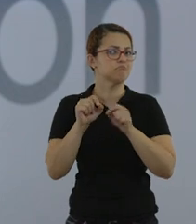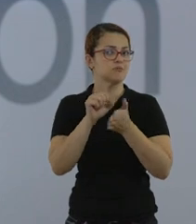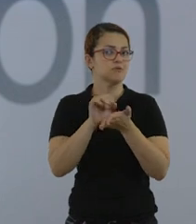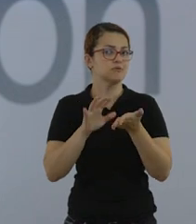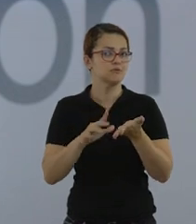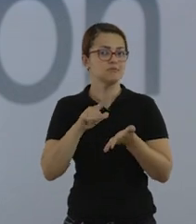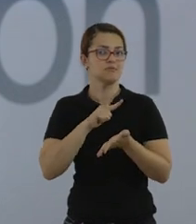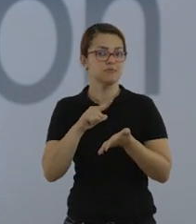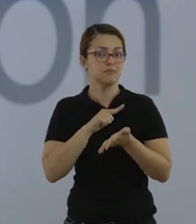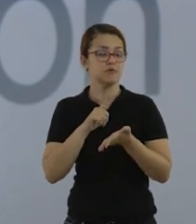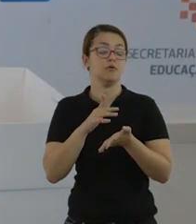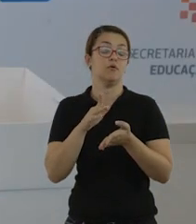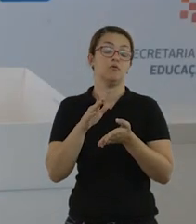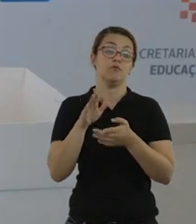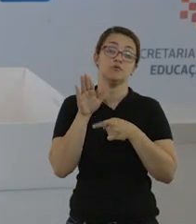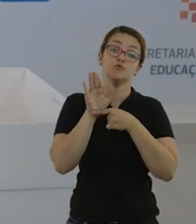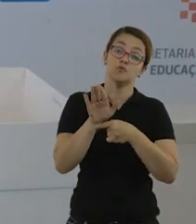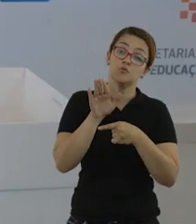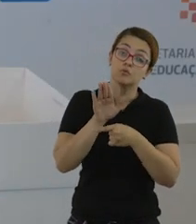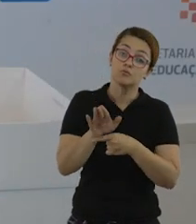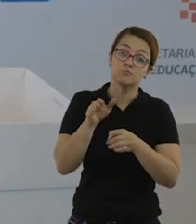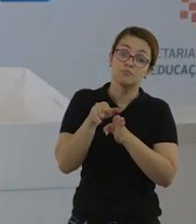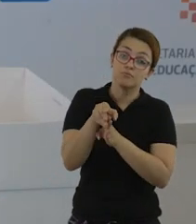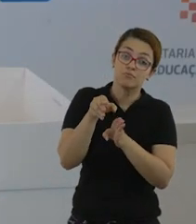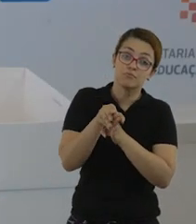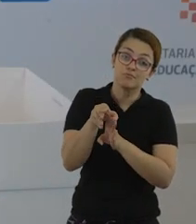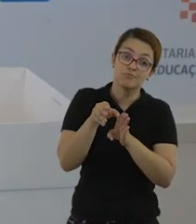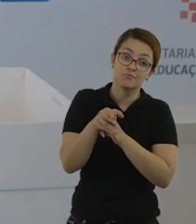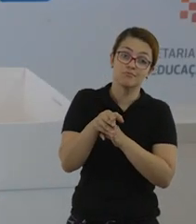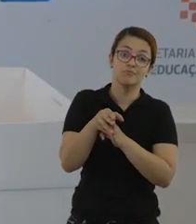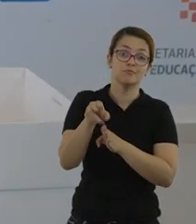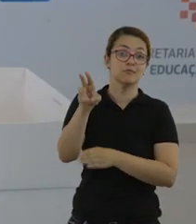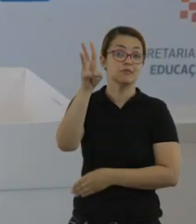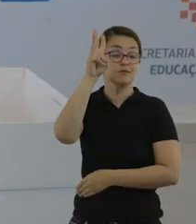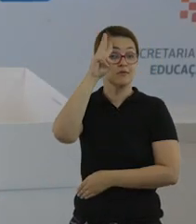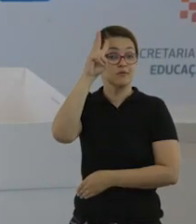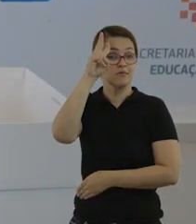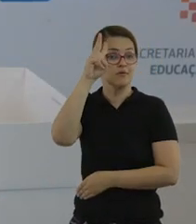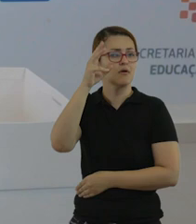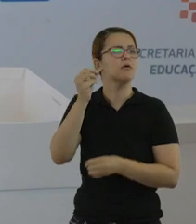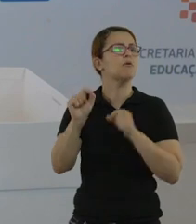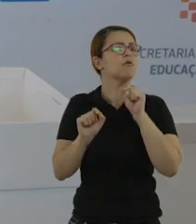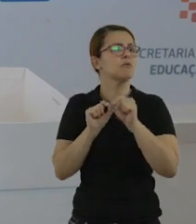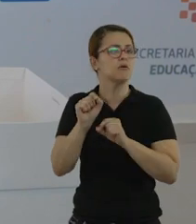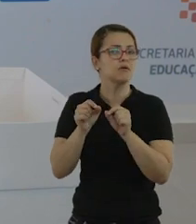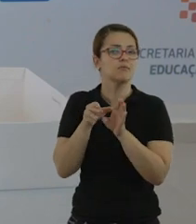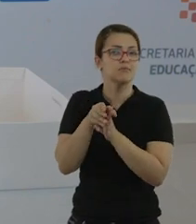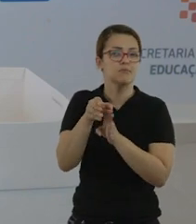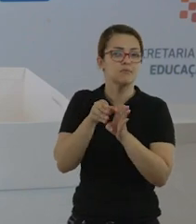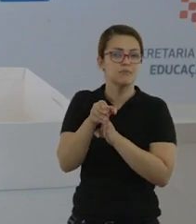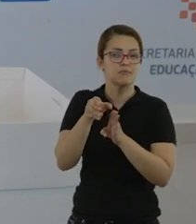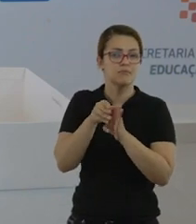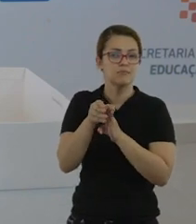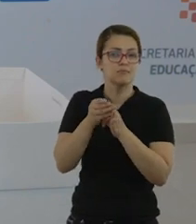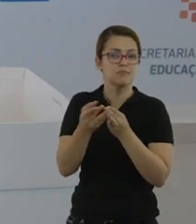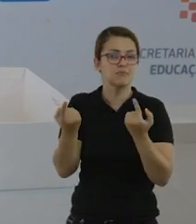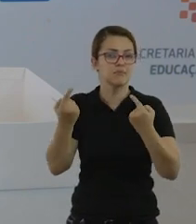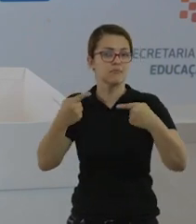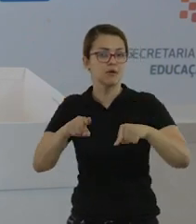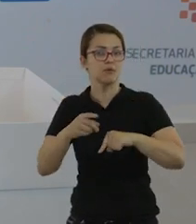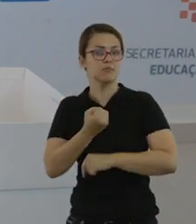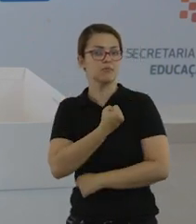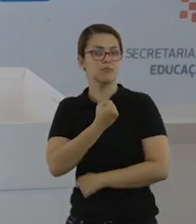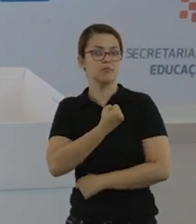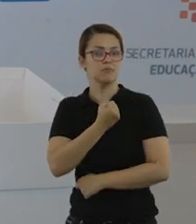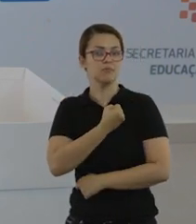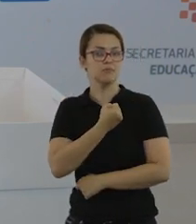E eu vou auxiliar vocês na atividade de terça-feira, que tem como sugestão aí um jogo de batalha numérica, que nós